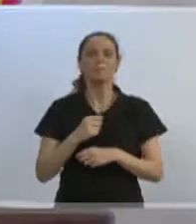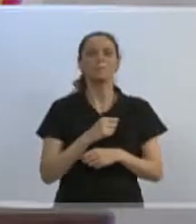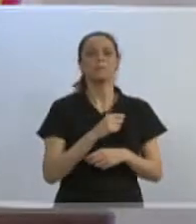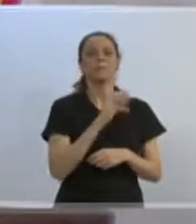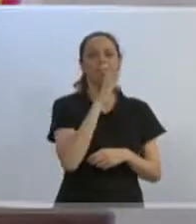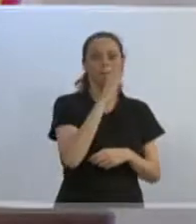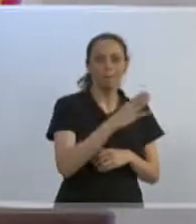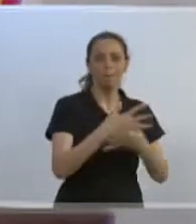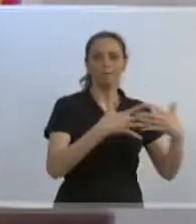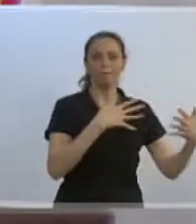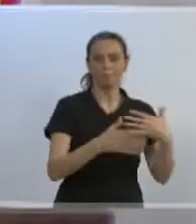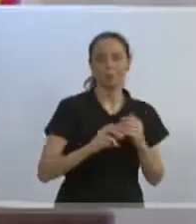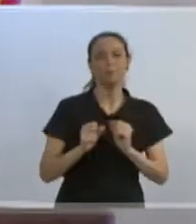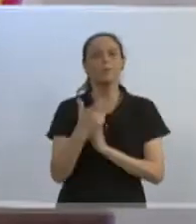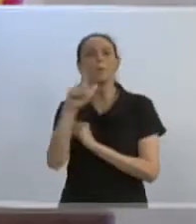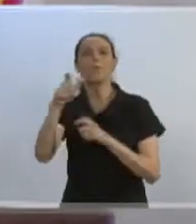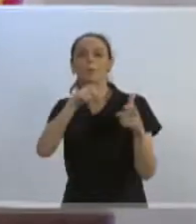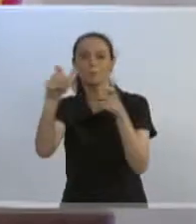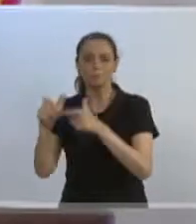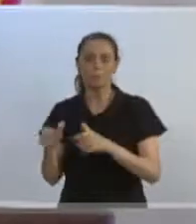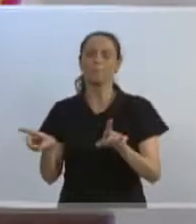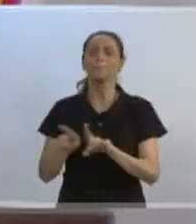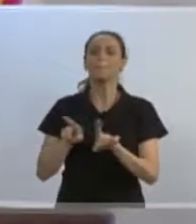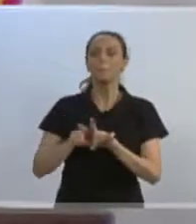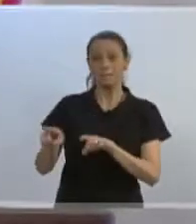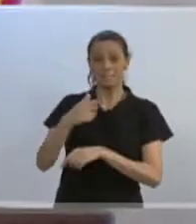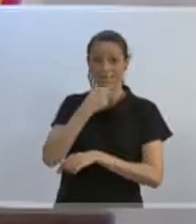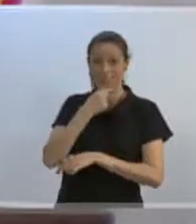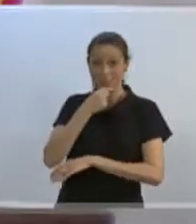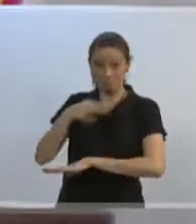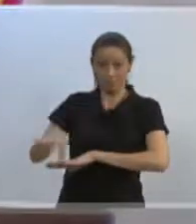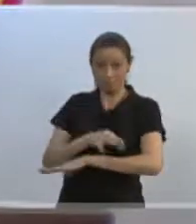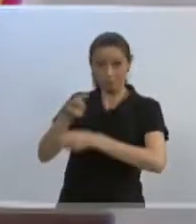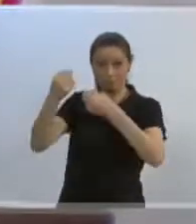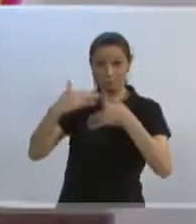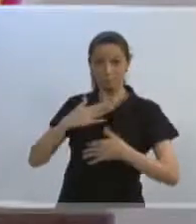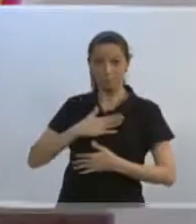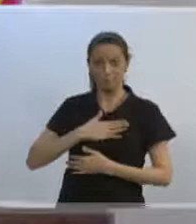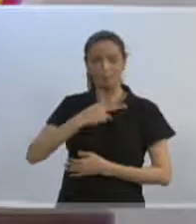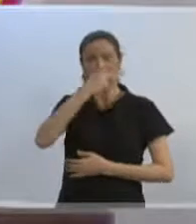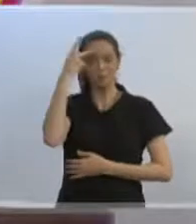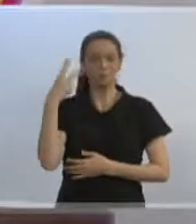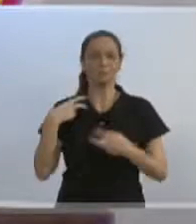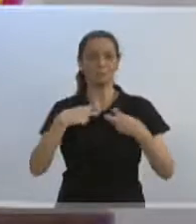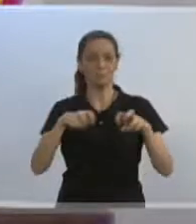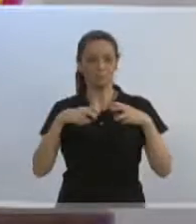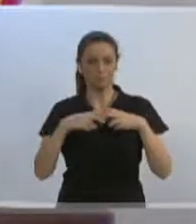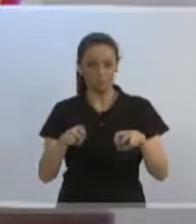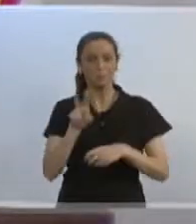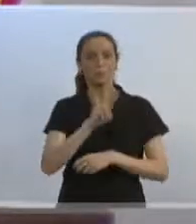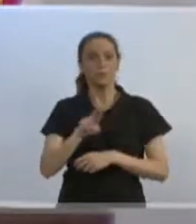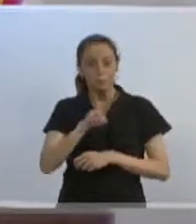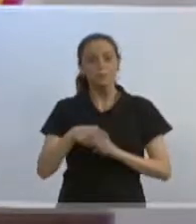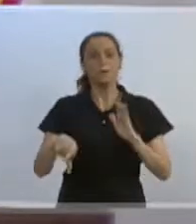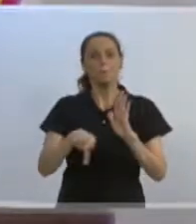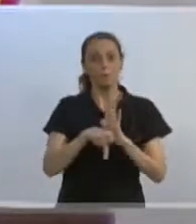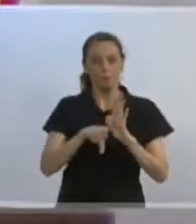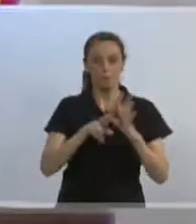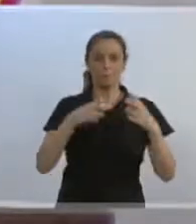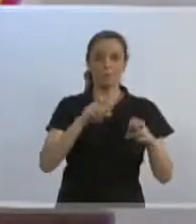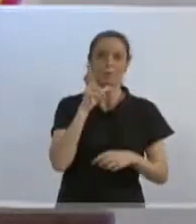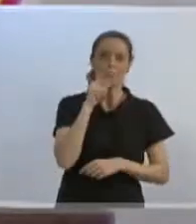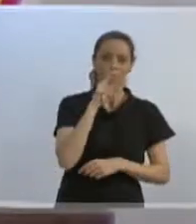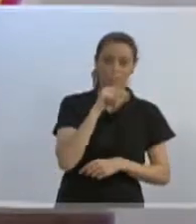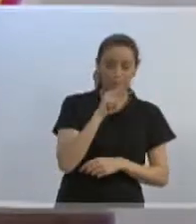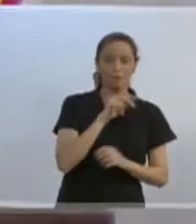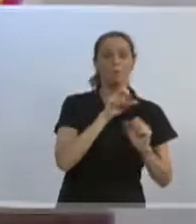tarifa estendida. Por exemplo, ele me relatou aqui um exemplo. Olha só, um usuário que pega a linha 902 loteamento Primavera, em sentido centro, poderia descer no